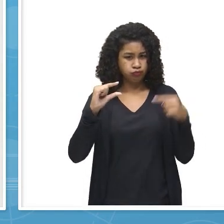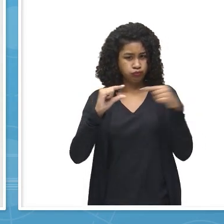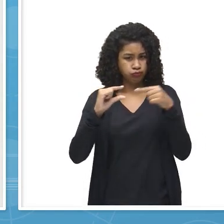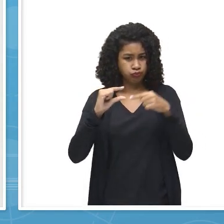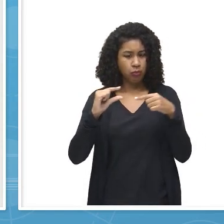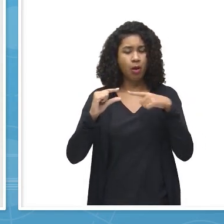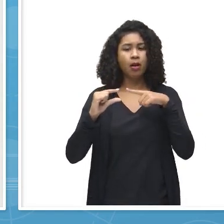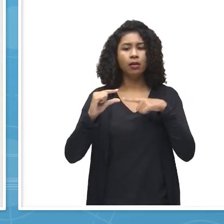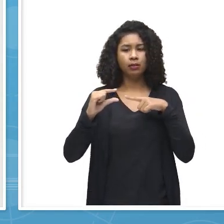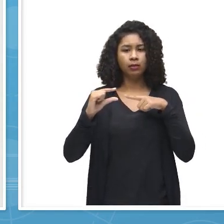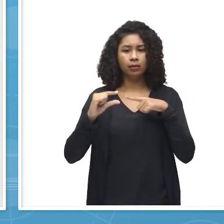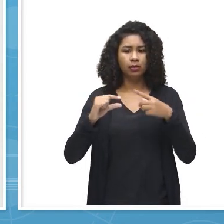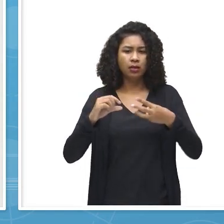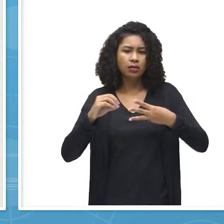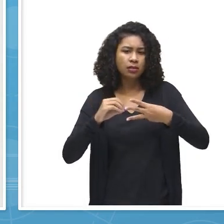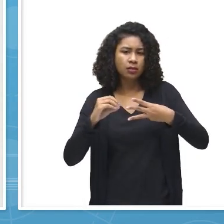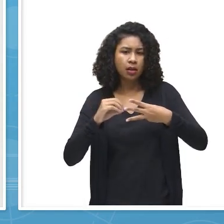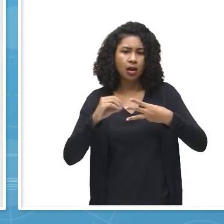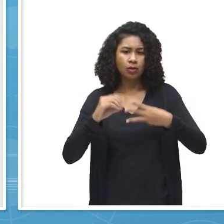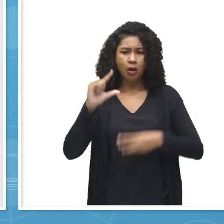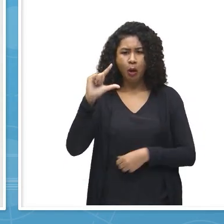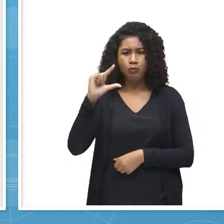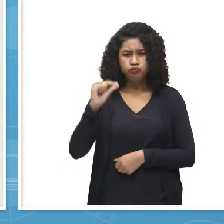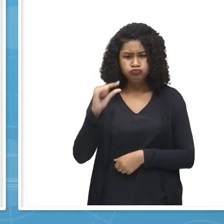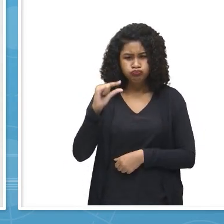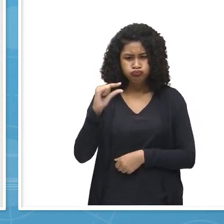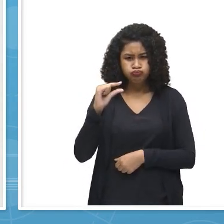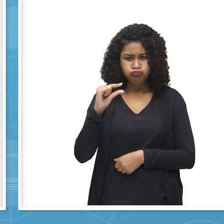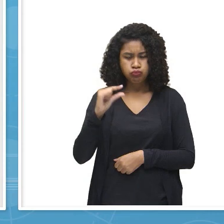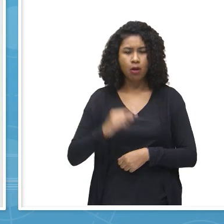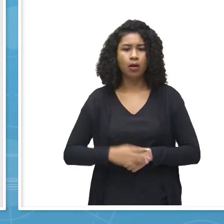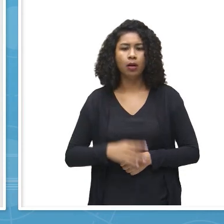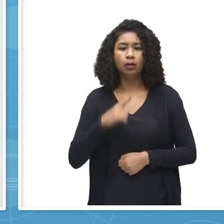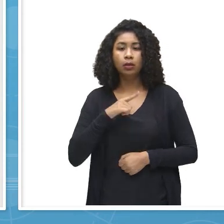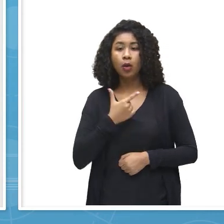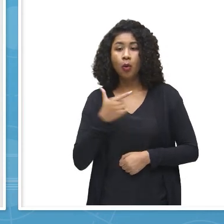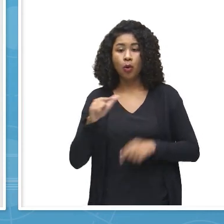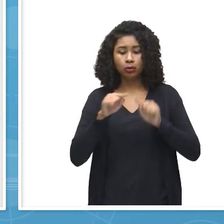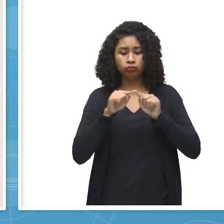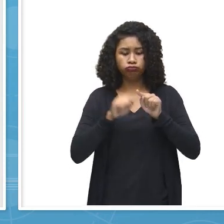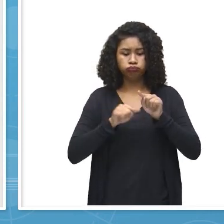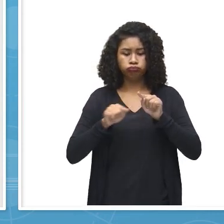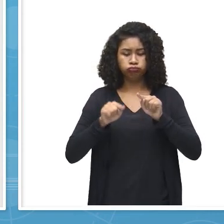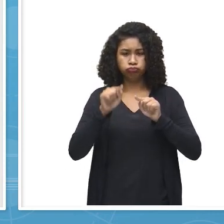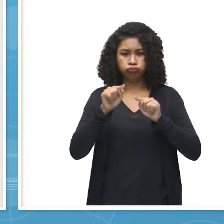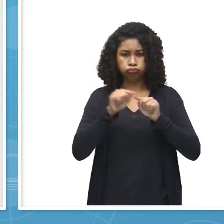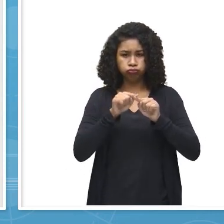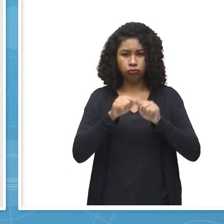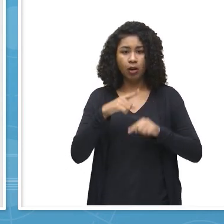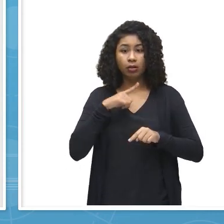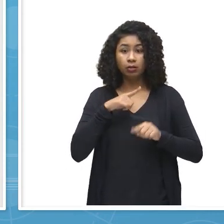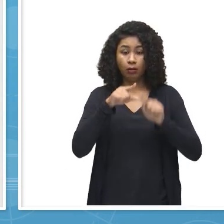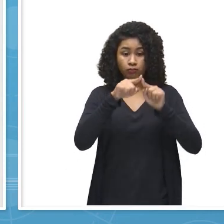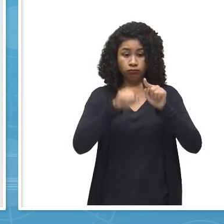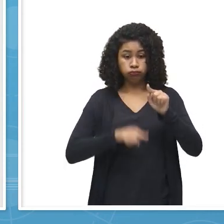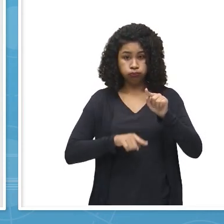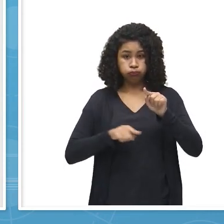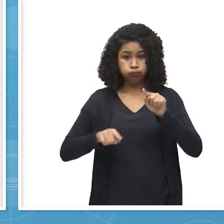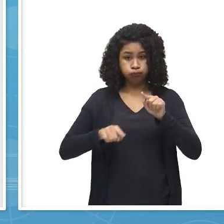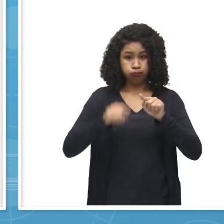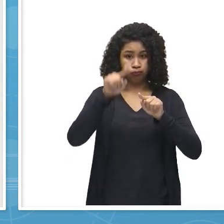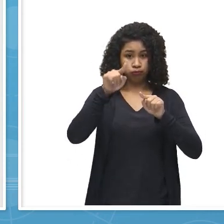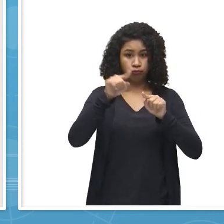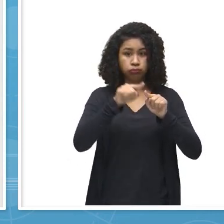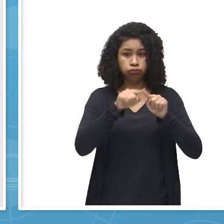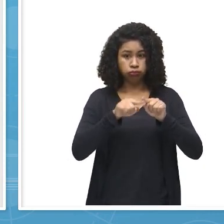células achatadas, temos aqui as células mais cúbicas e as colunares.